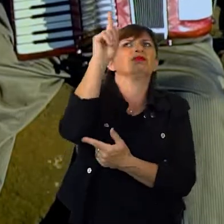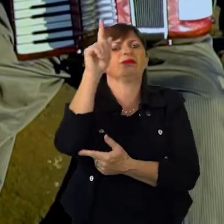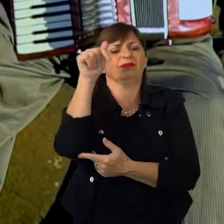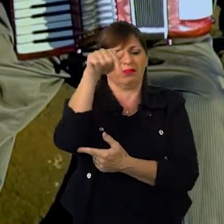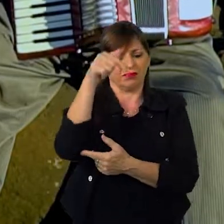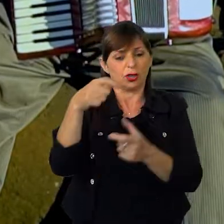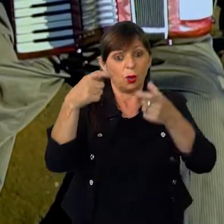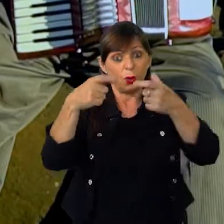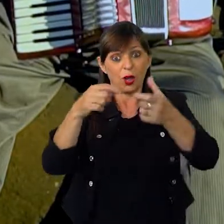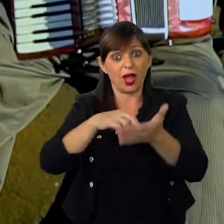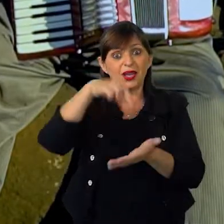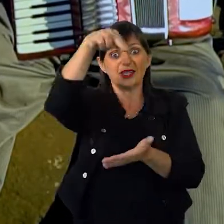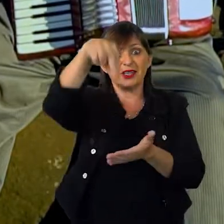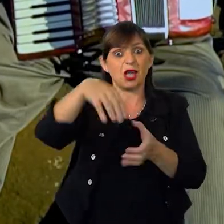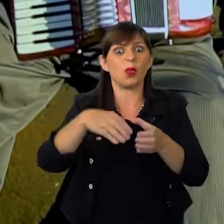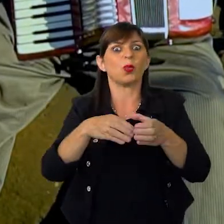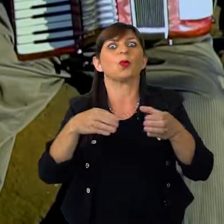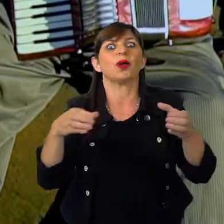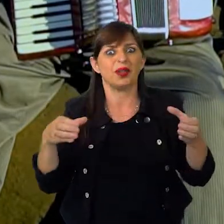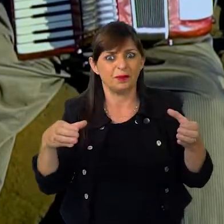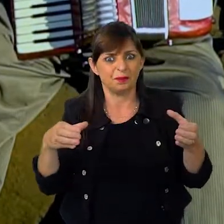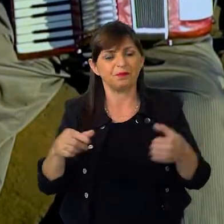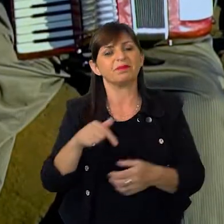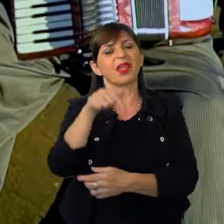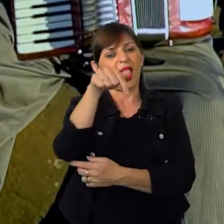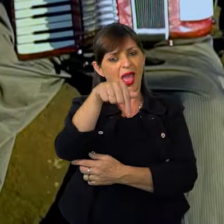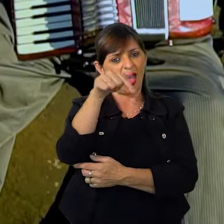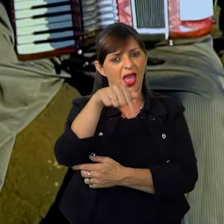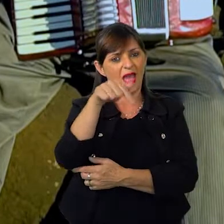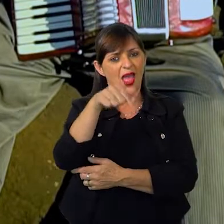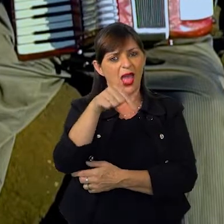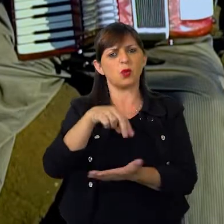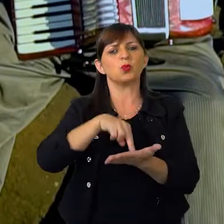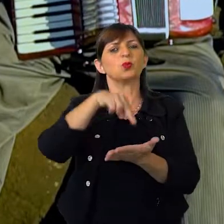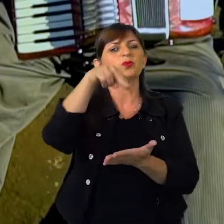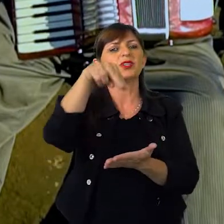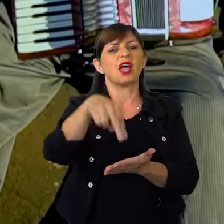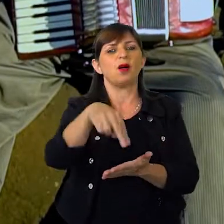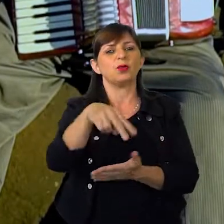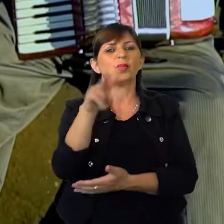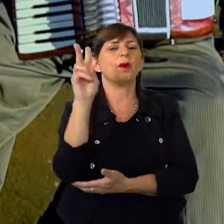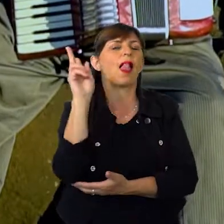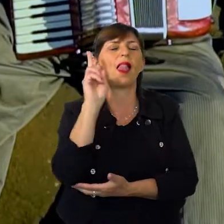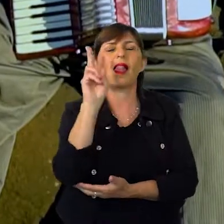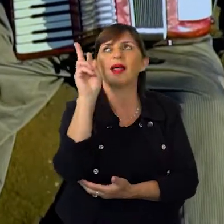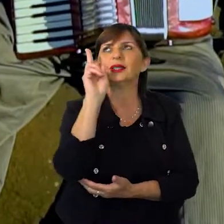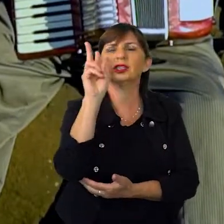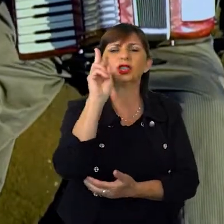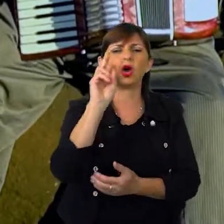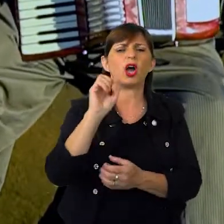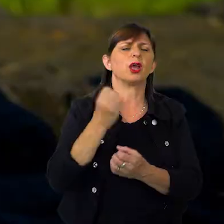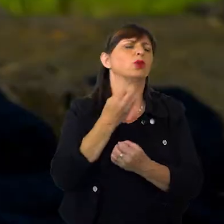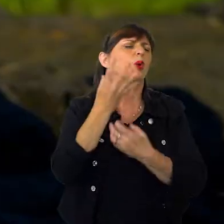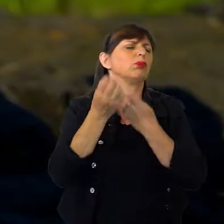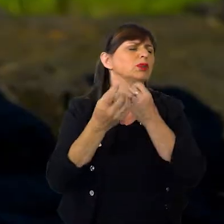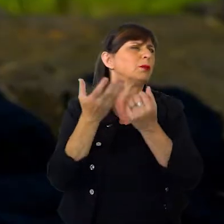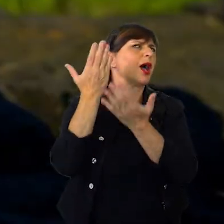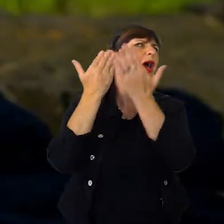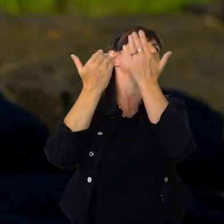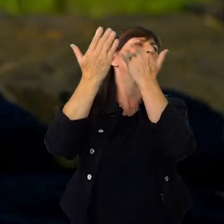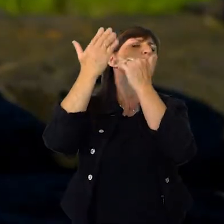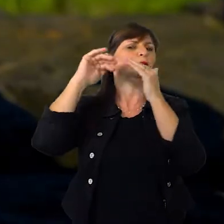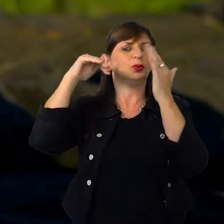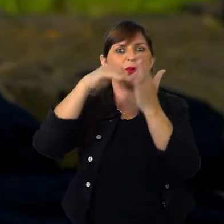Salto Grande é o salto lendário né isso aqui uma lenda dos balseiros saquinho